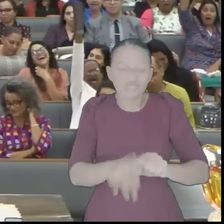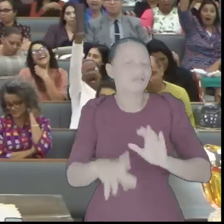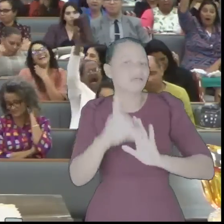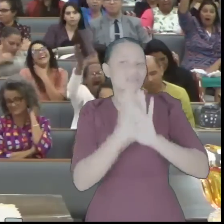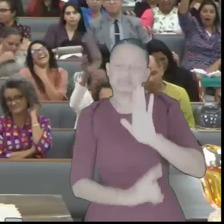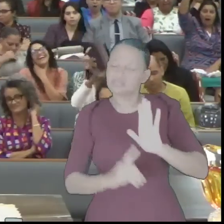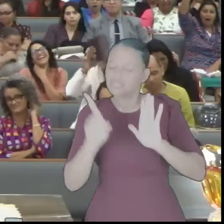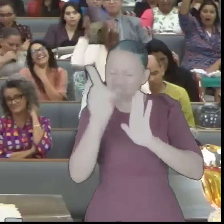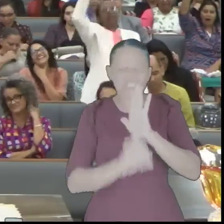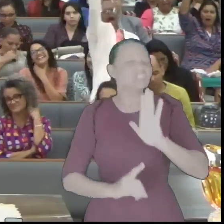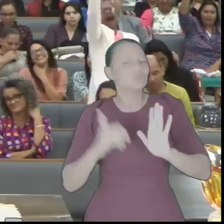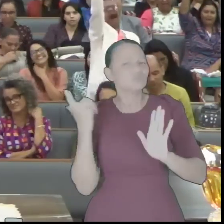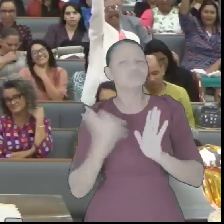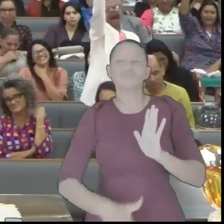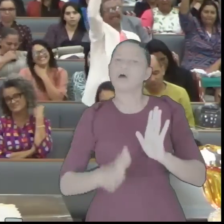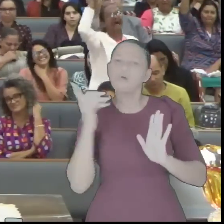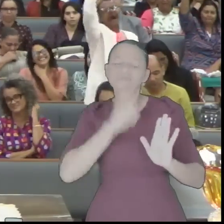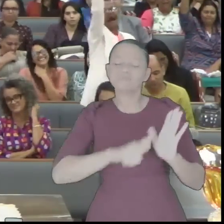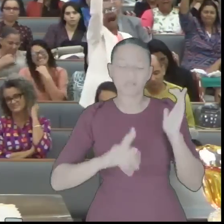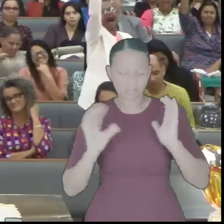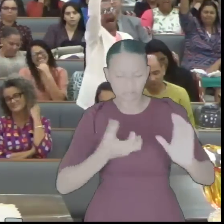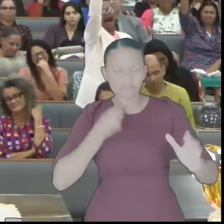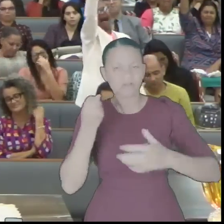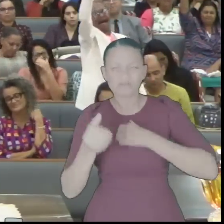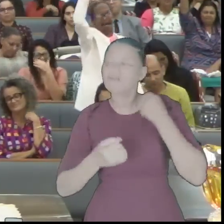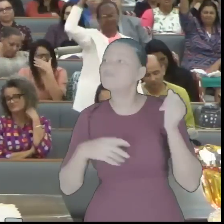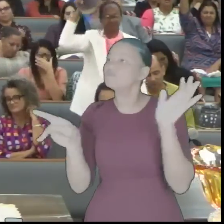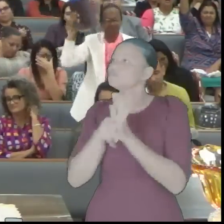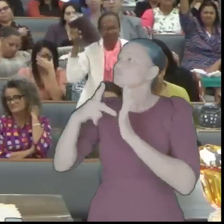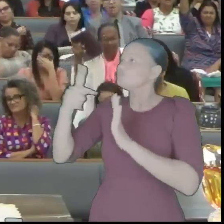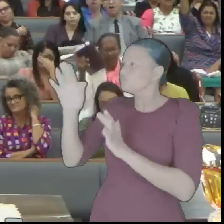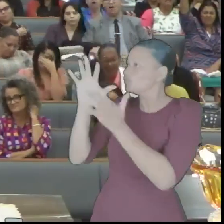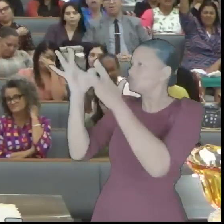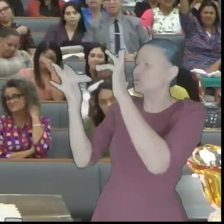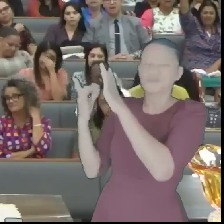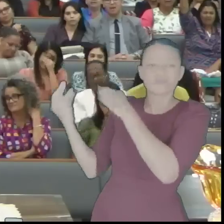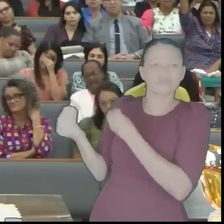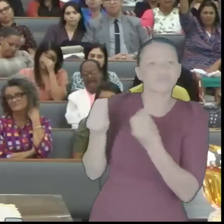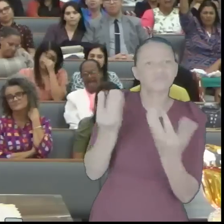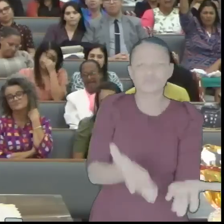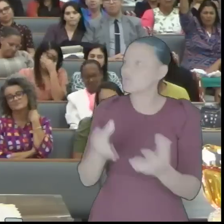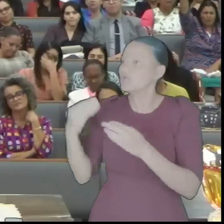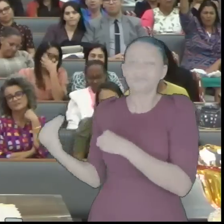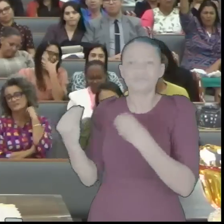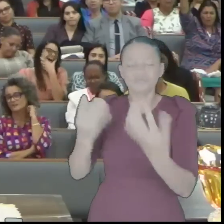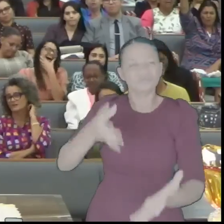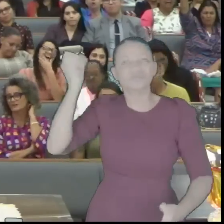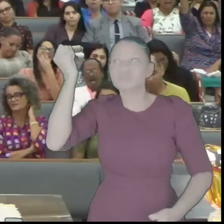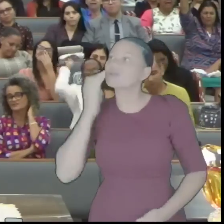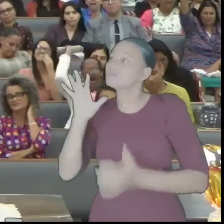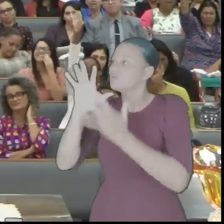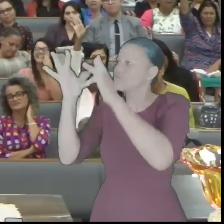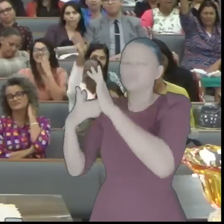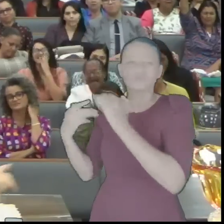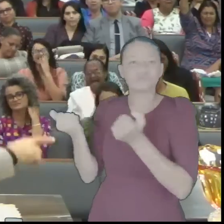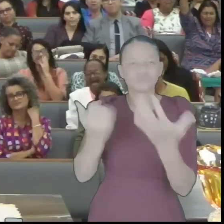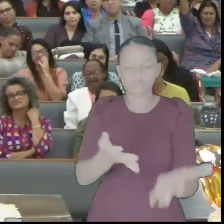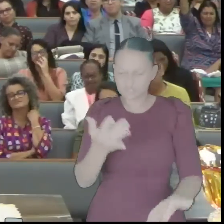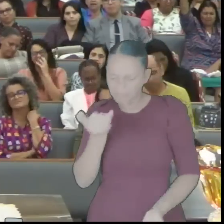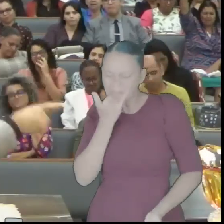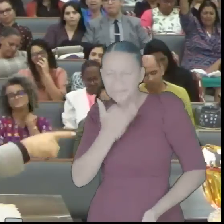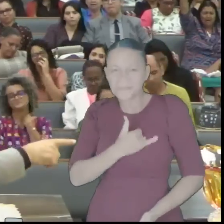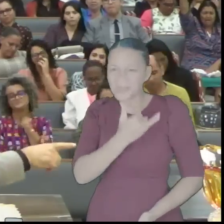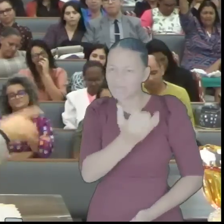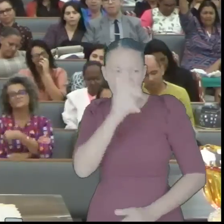que Ele conquistou. A salvação foi Ele quem nos deu. Ele nos deu a graça, Ele nos deu o perdão. E não tem